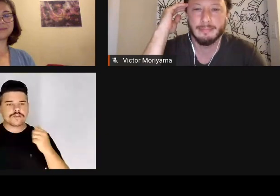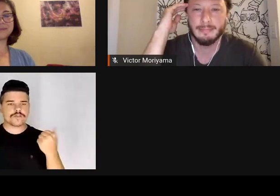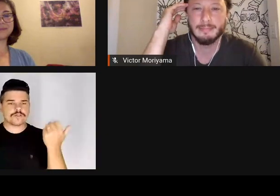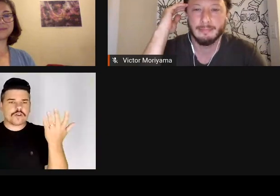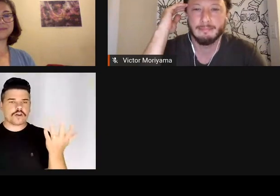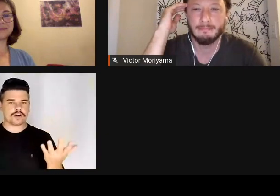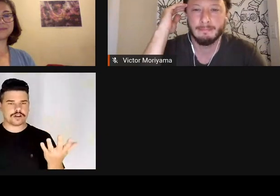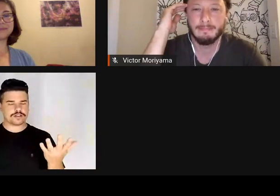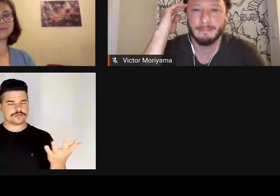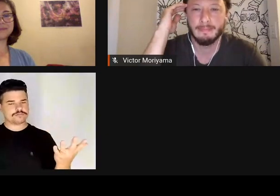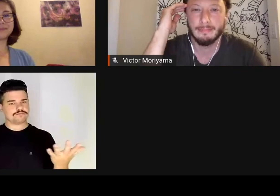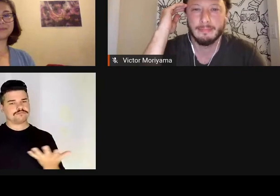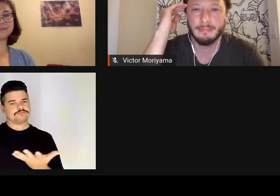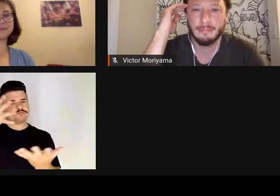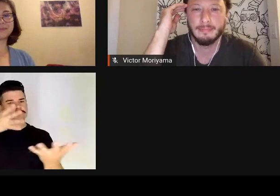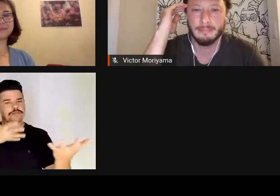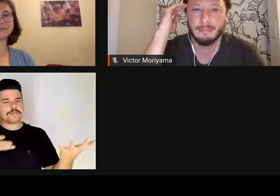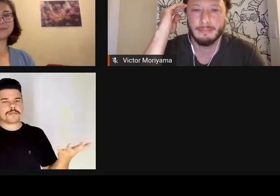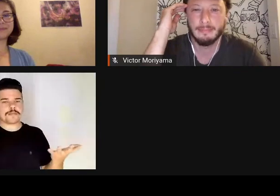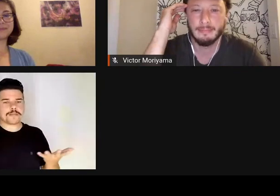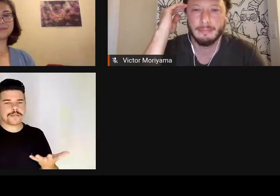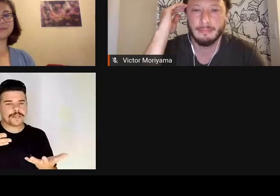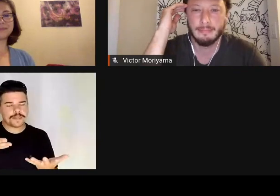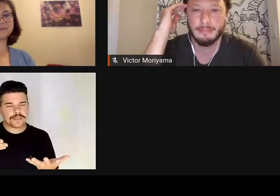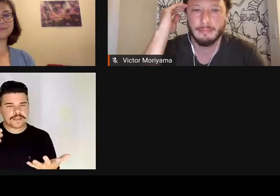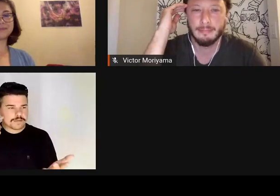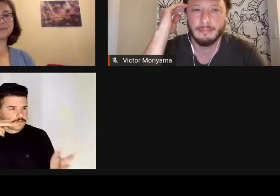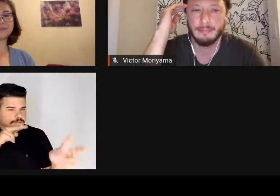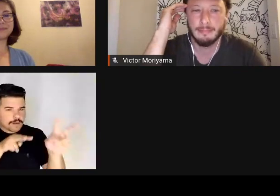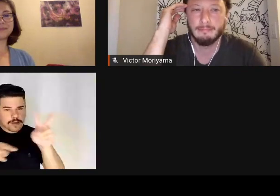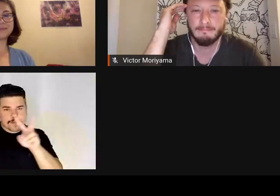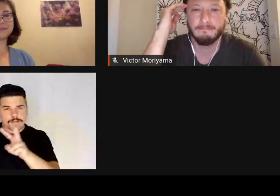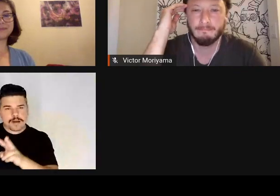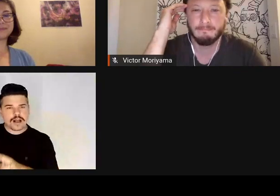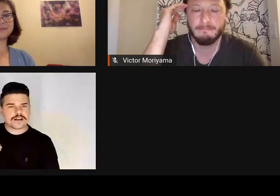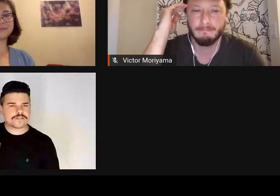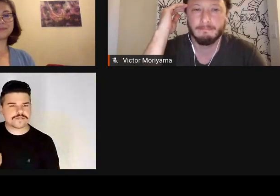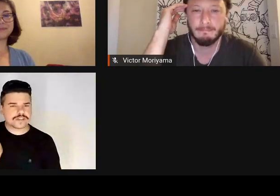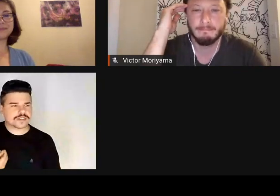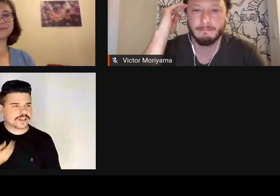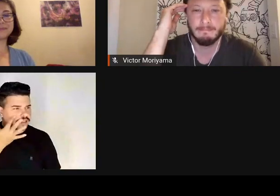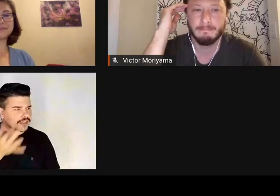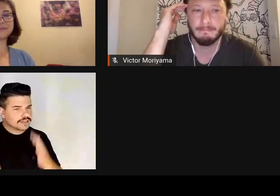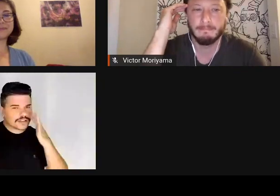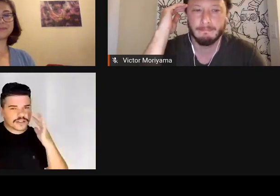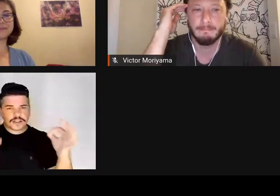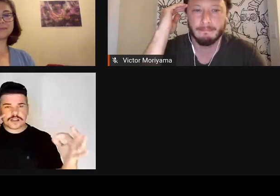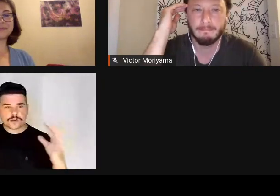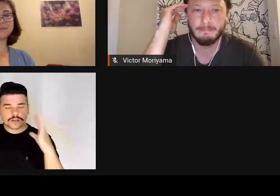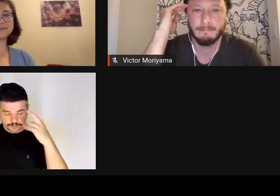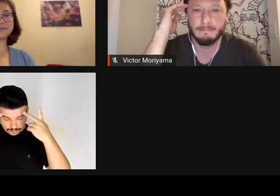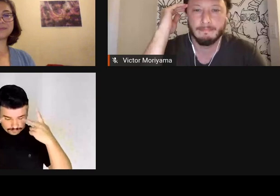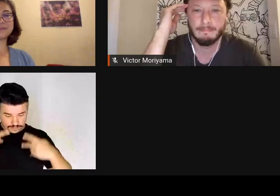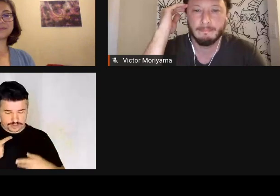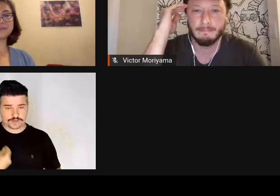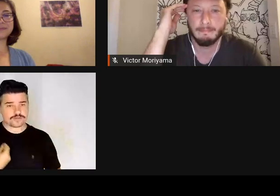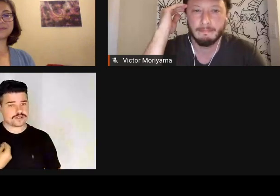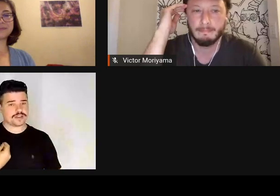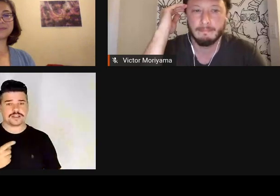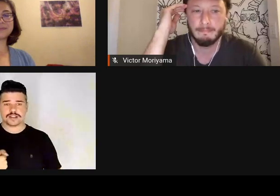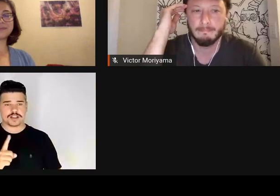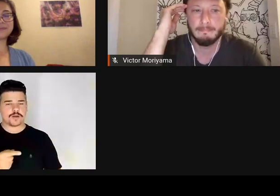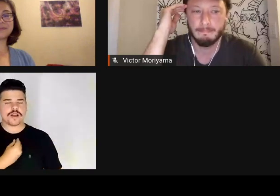E em torno dele, ele tem que estar atento à vida o tempo todo, não à sua vida, à vida dos